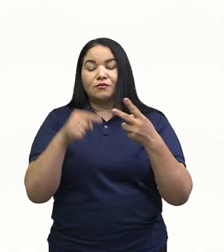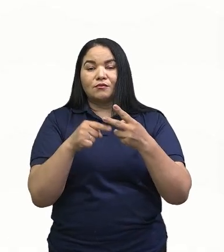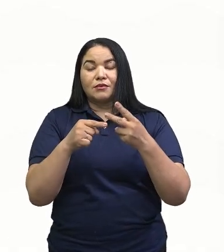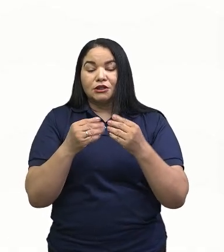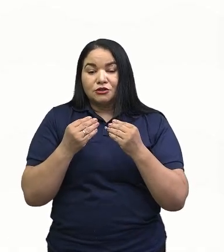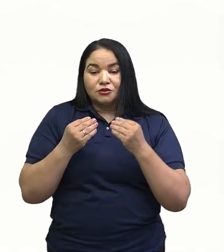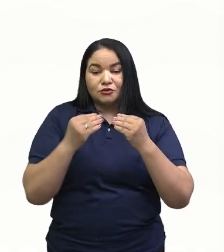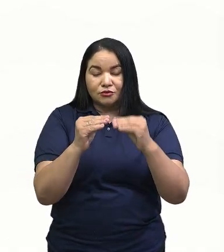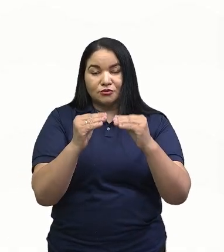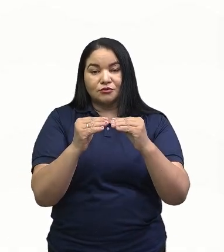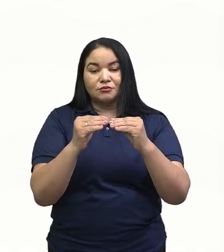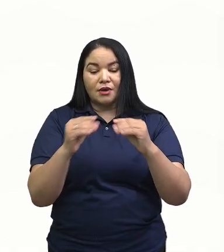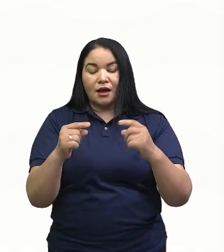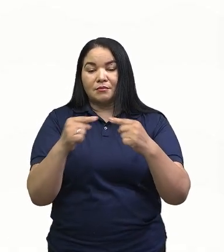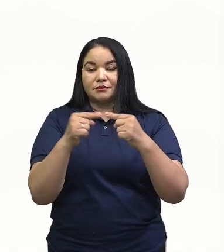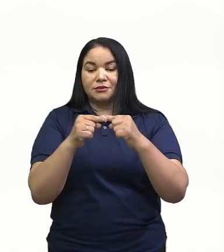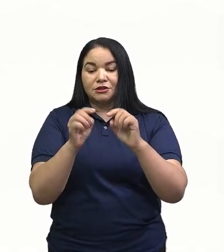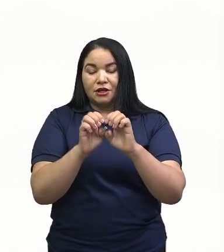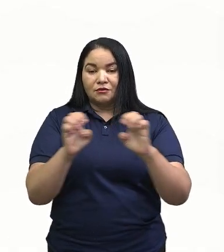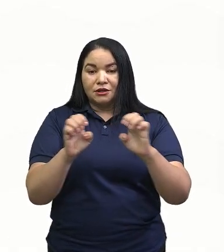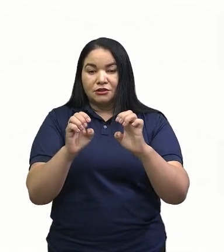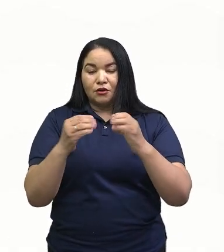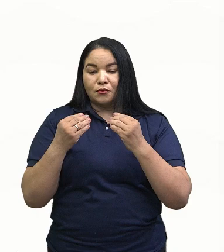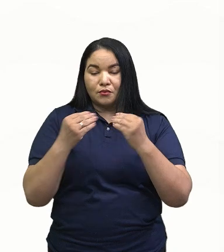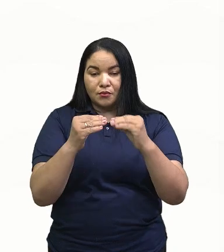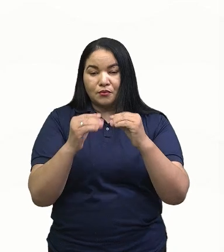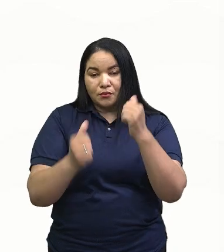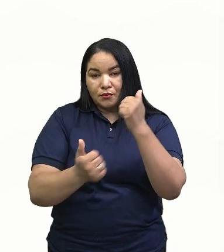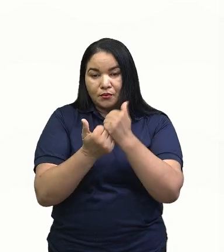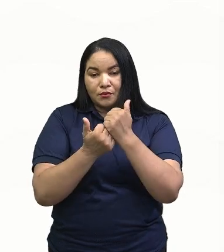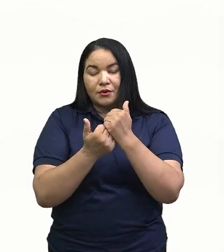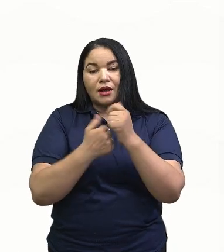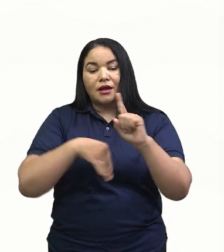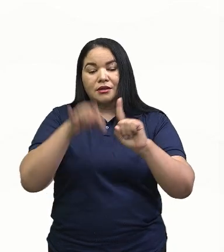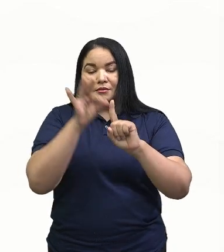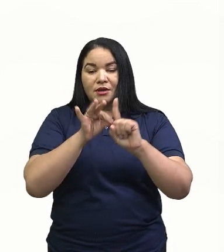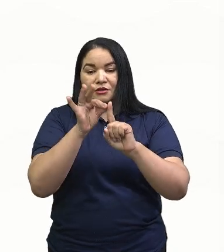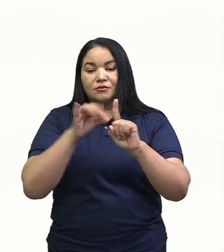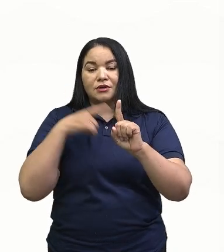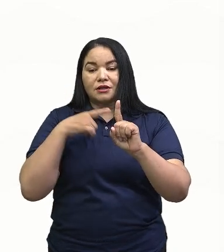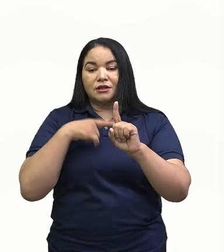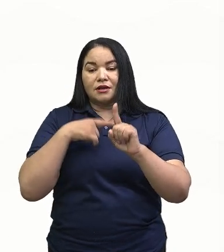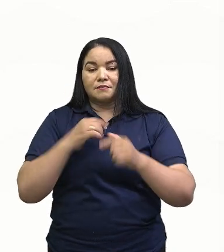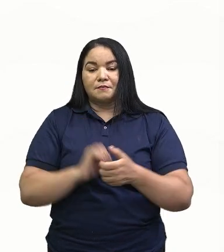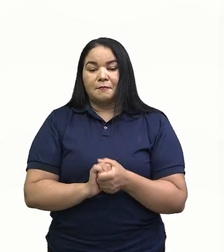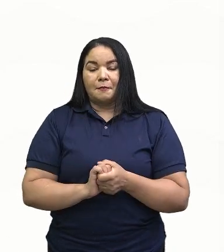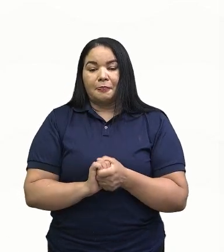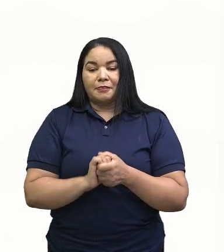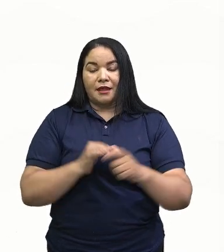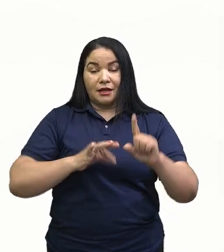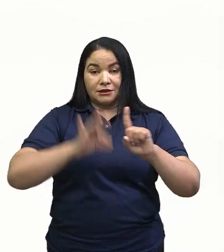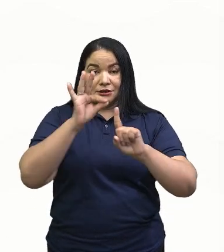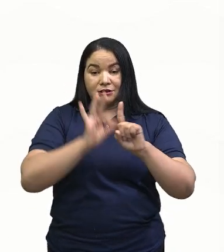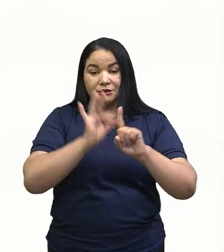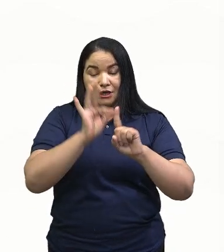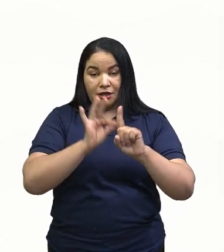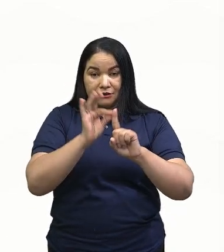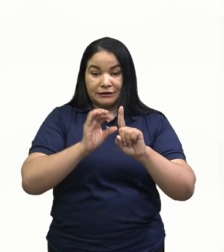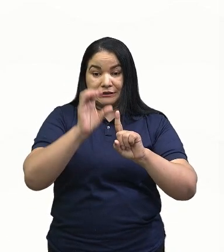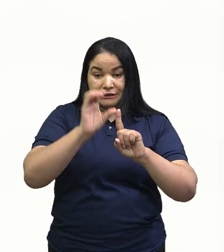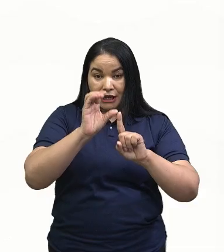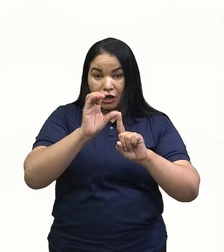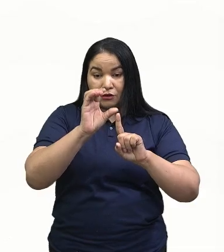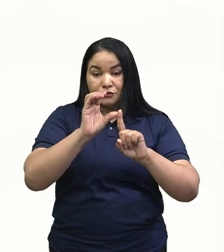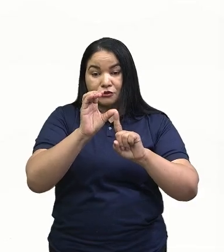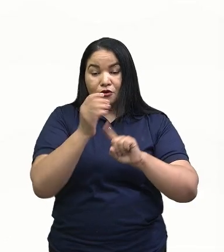substituindo na equação a temperatura, nós temos a temperatura na escala em Celsius, que